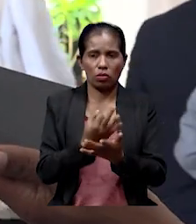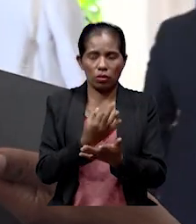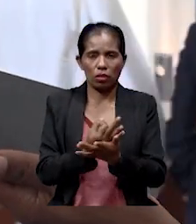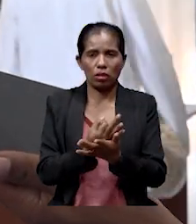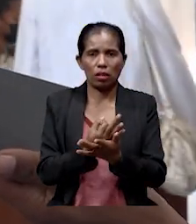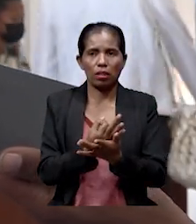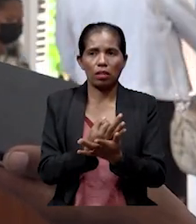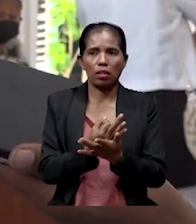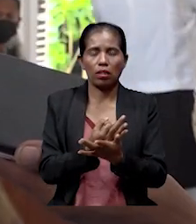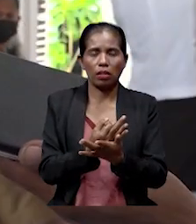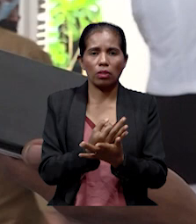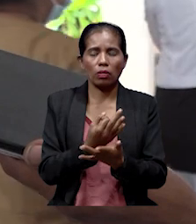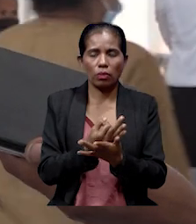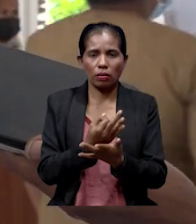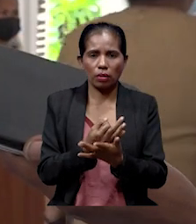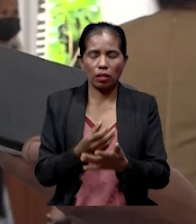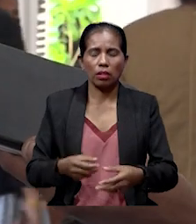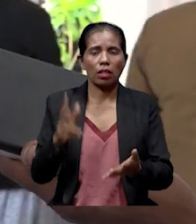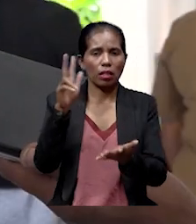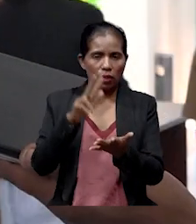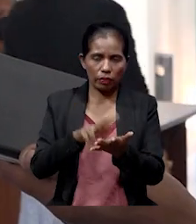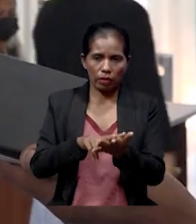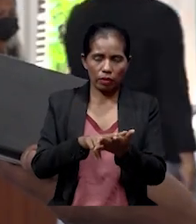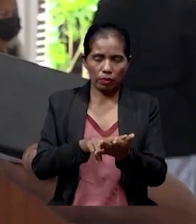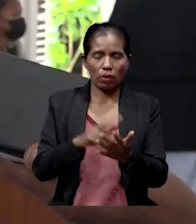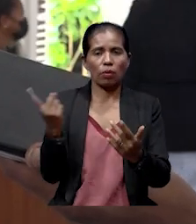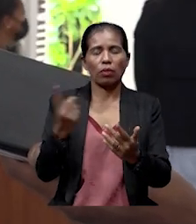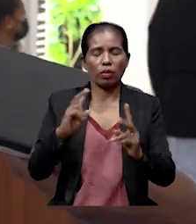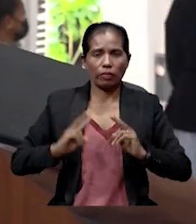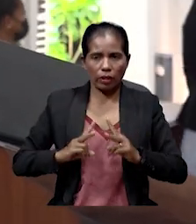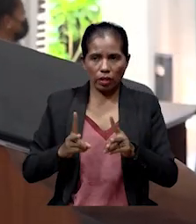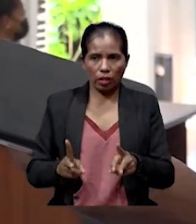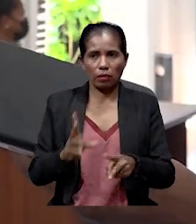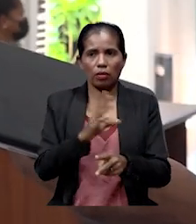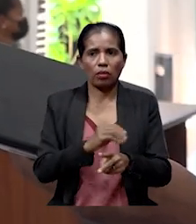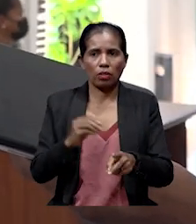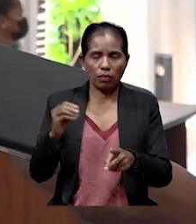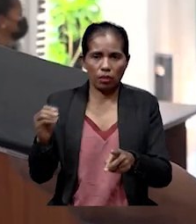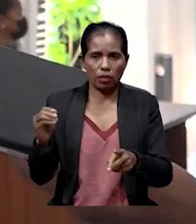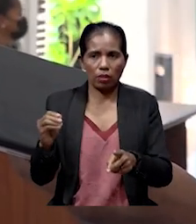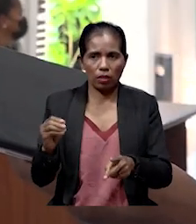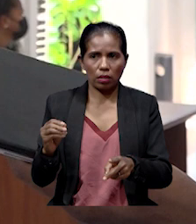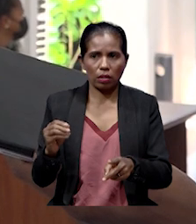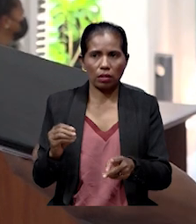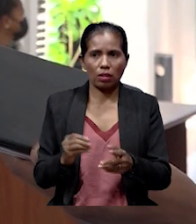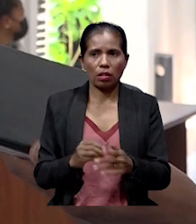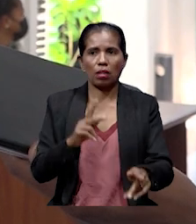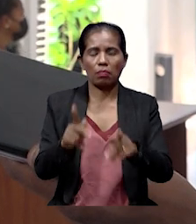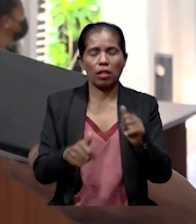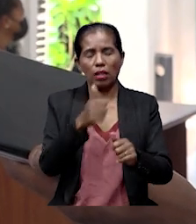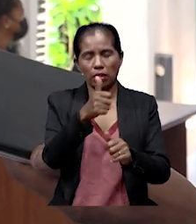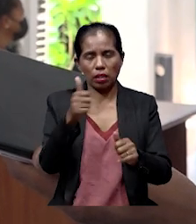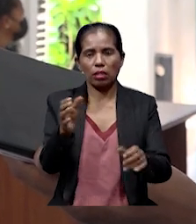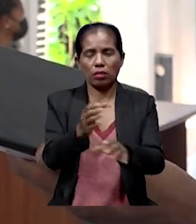ba nebe ma gratifikativo ne bade it veteranos o atu o ema ideida katu